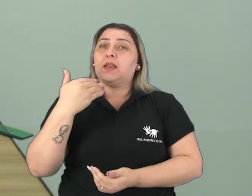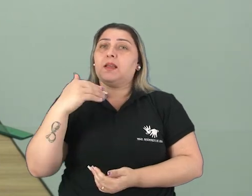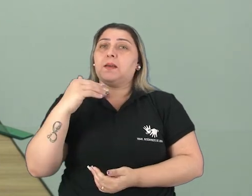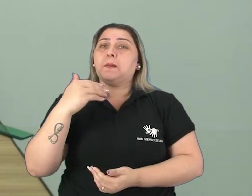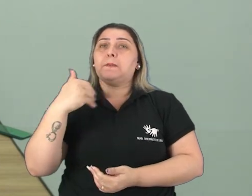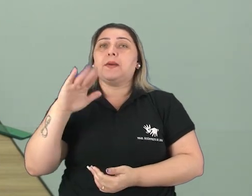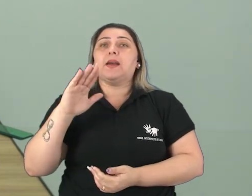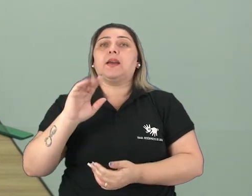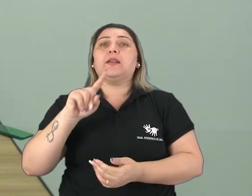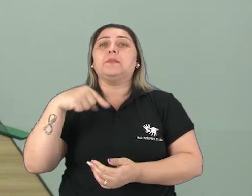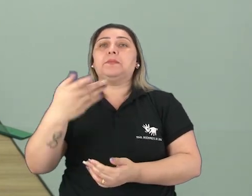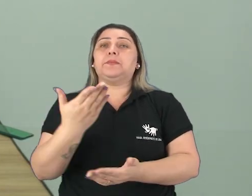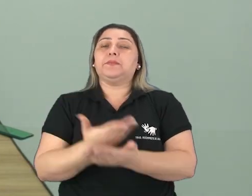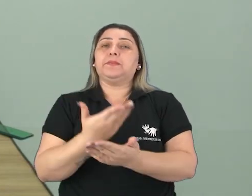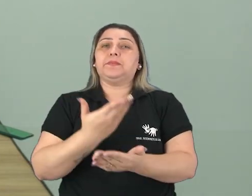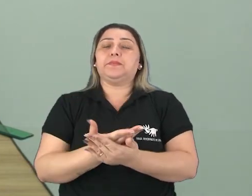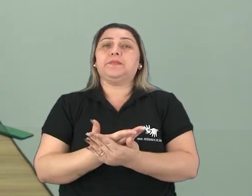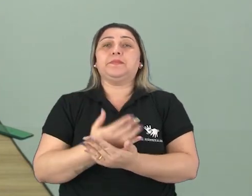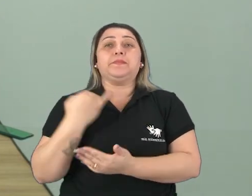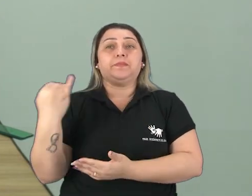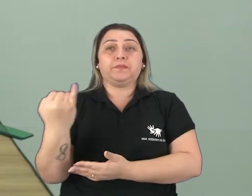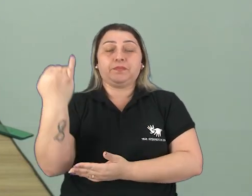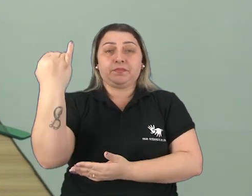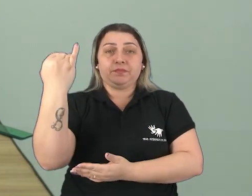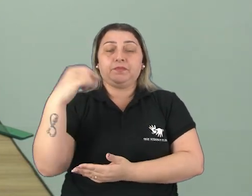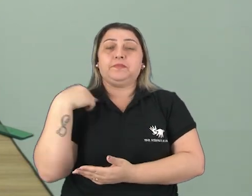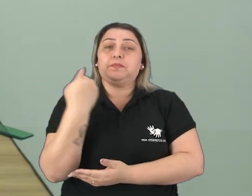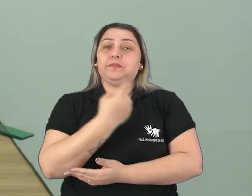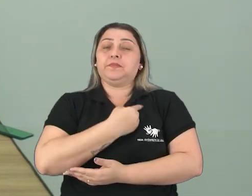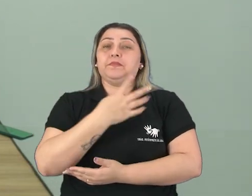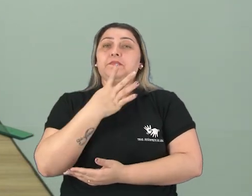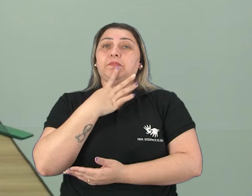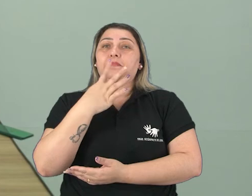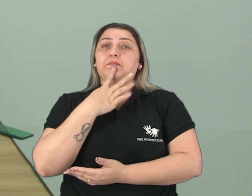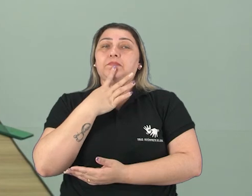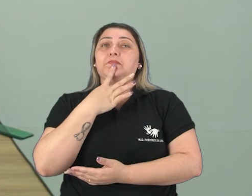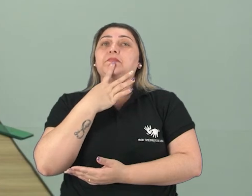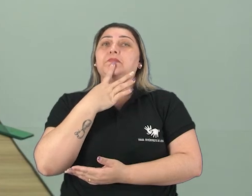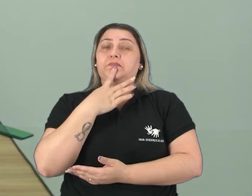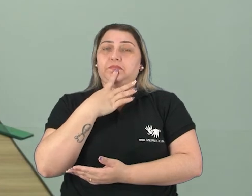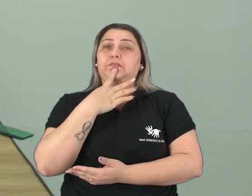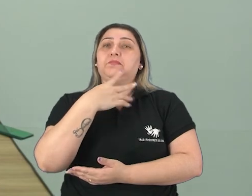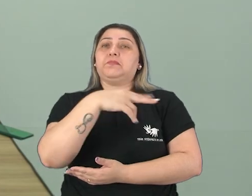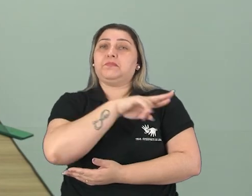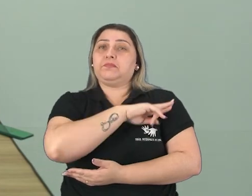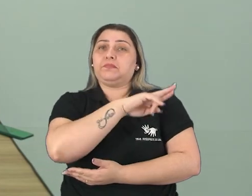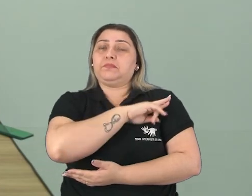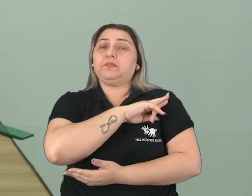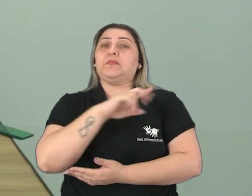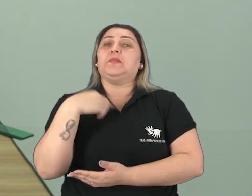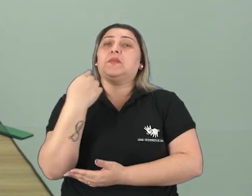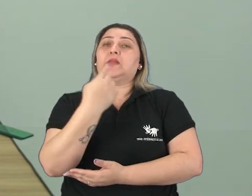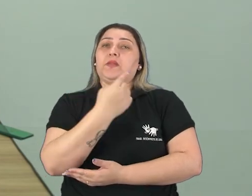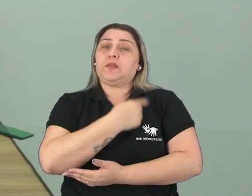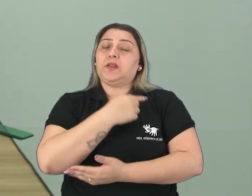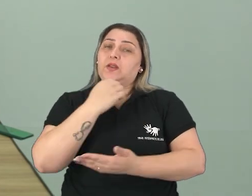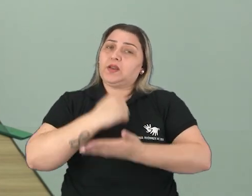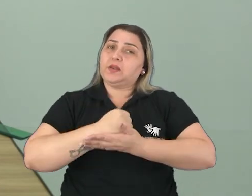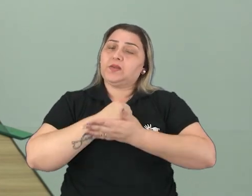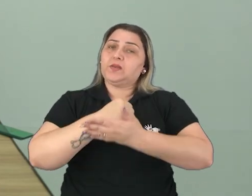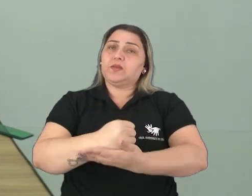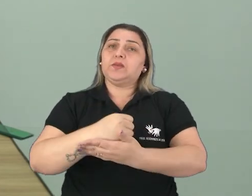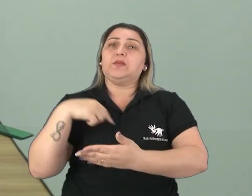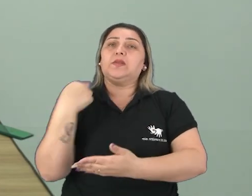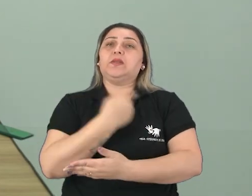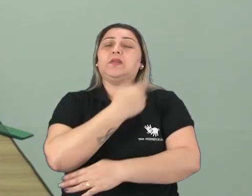isso na próxima aula. É muito importante nós conhecermos esse papel para nós sermos um agente que colabore com a